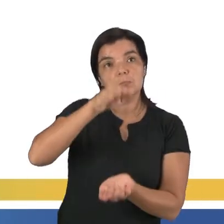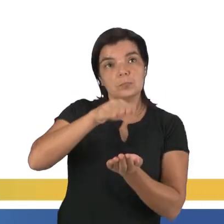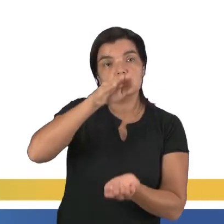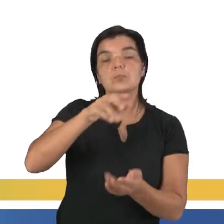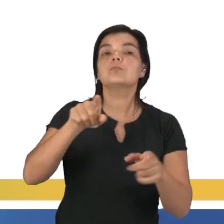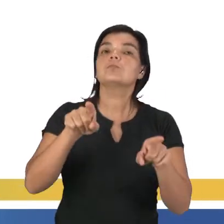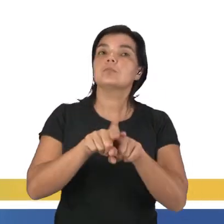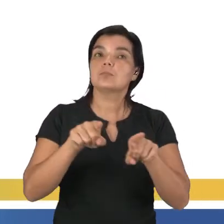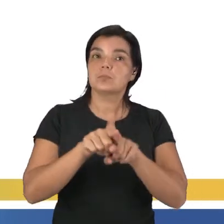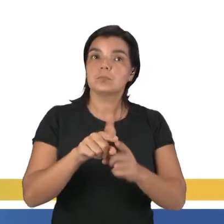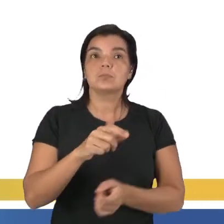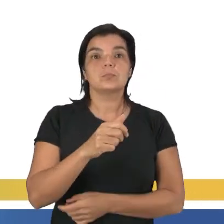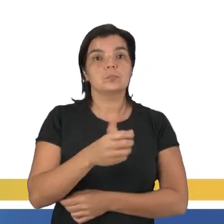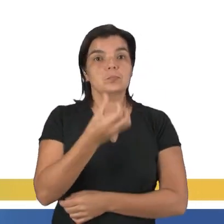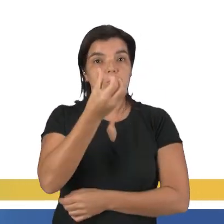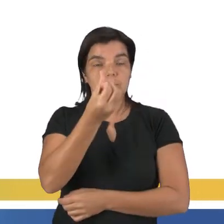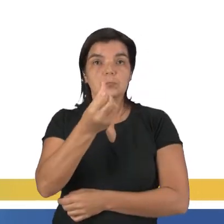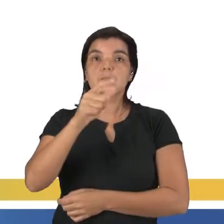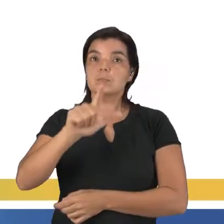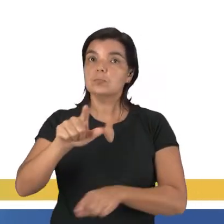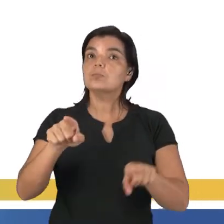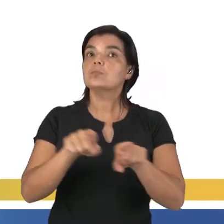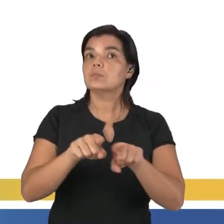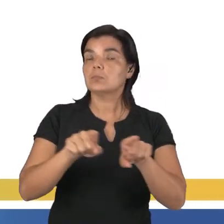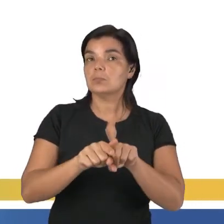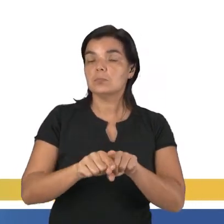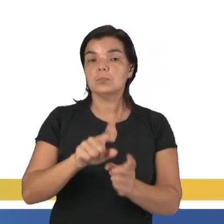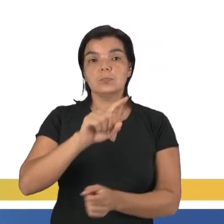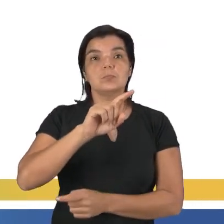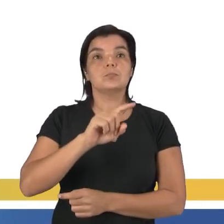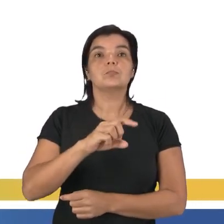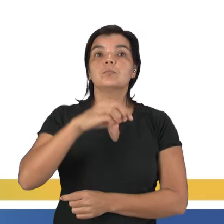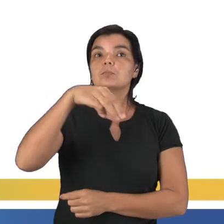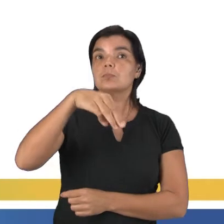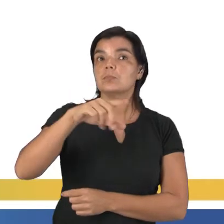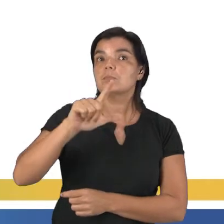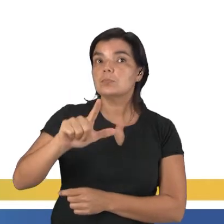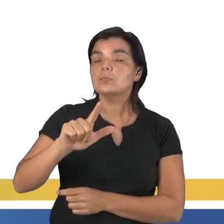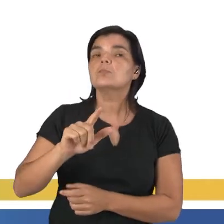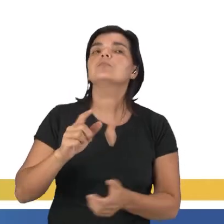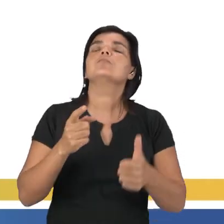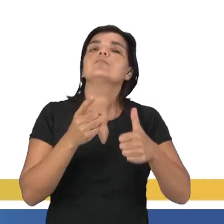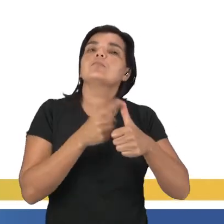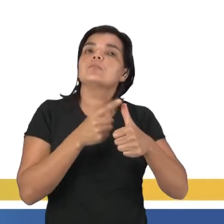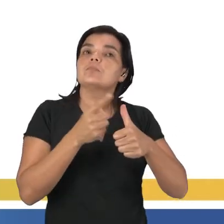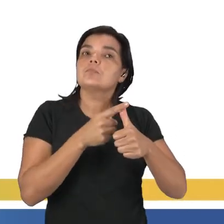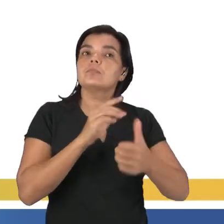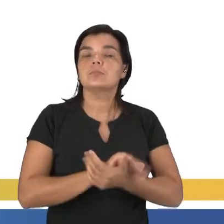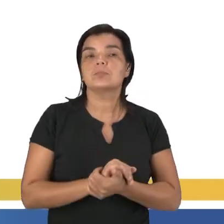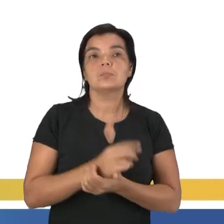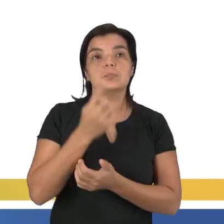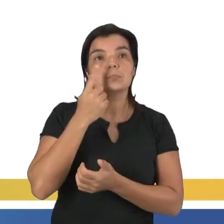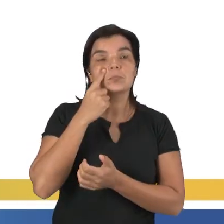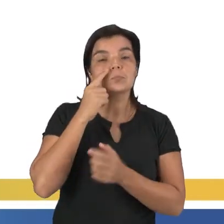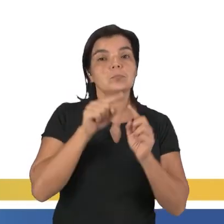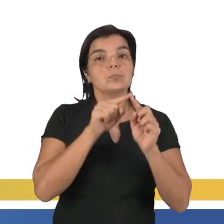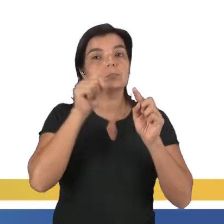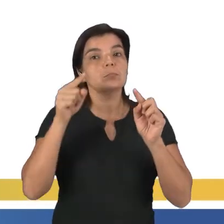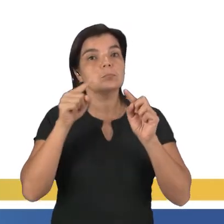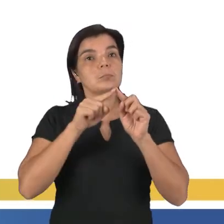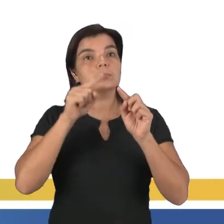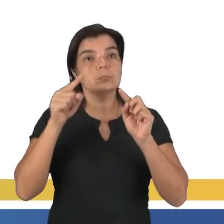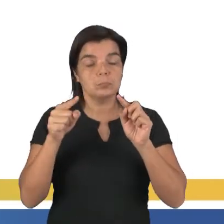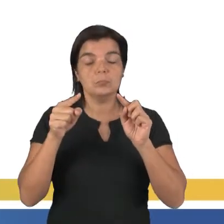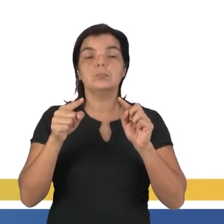né? Que contém 6 litros, eu quero passar para mililitros. Então, qual é o meu primeiro passo? Observe quantas casas pulamos